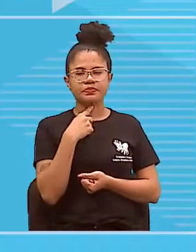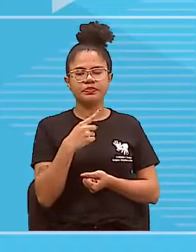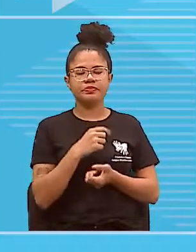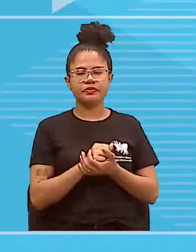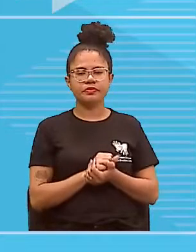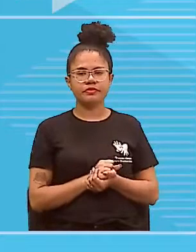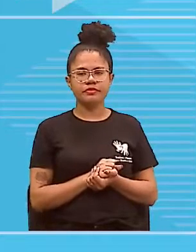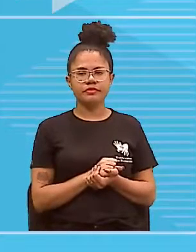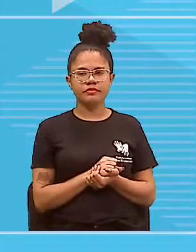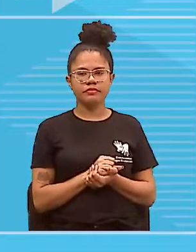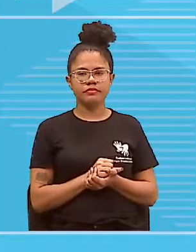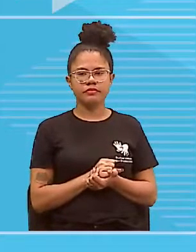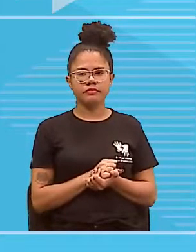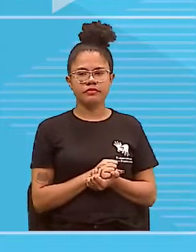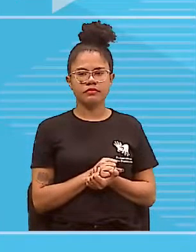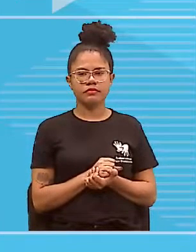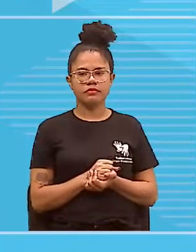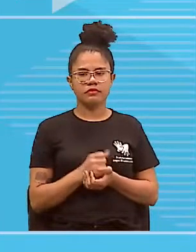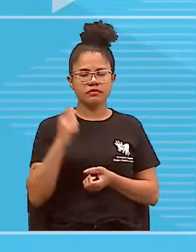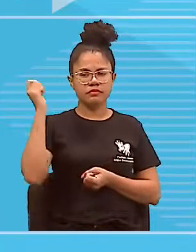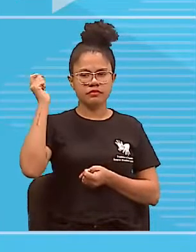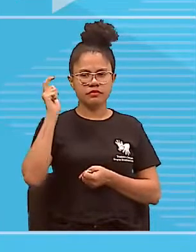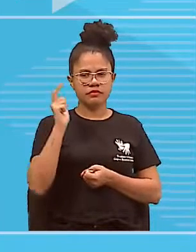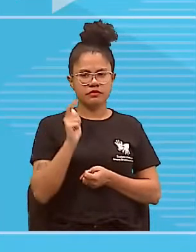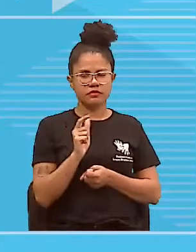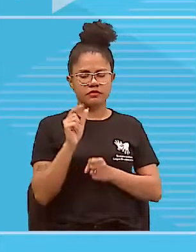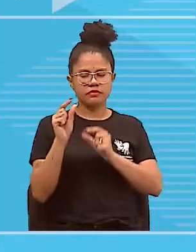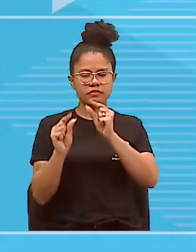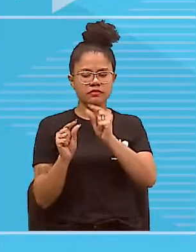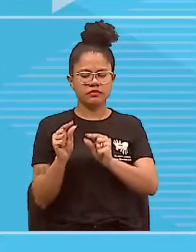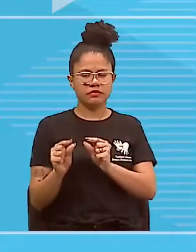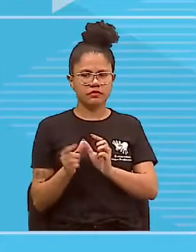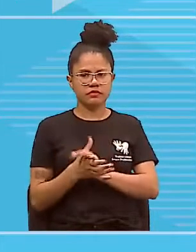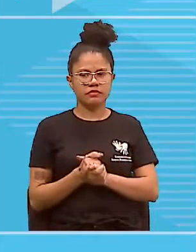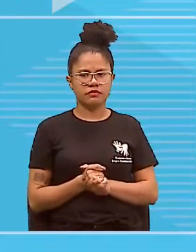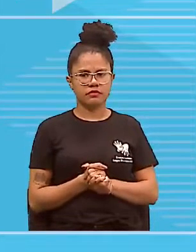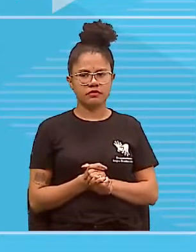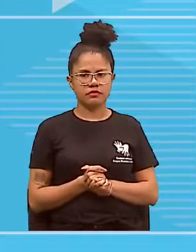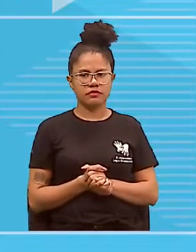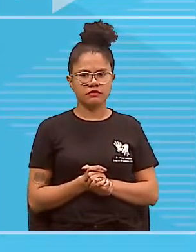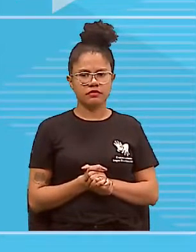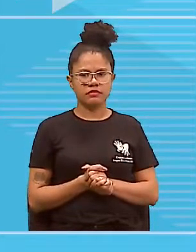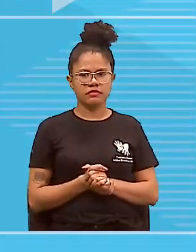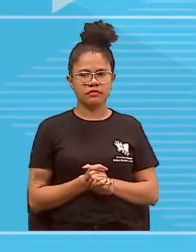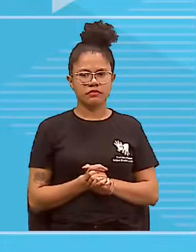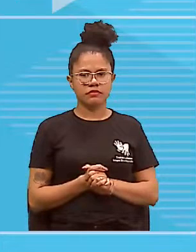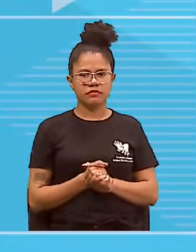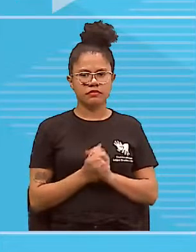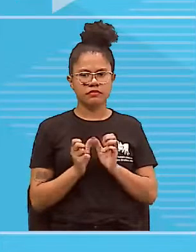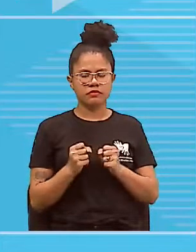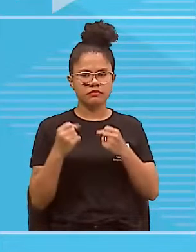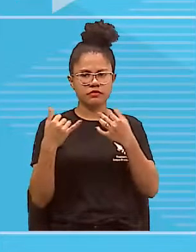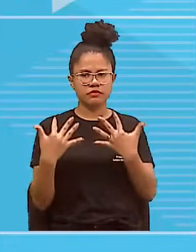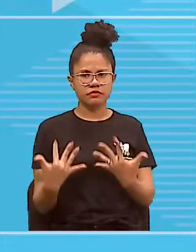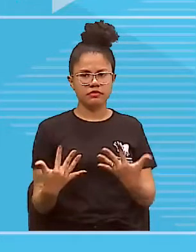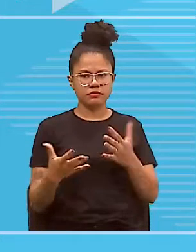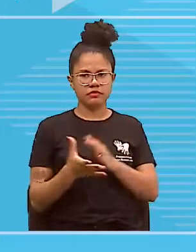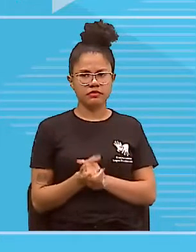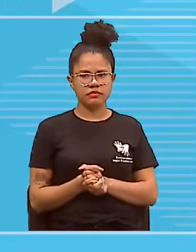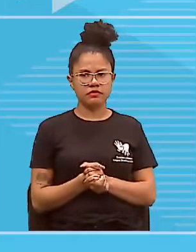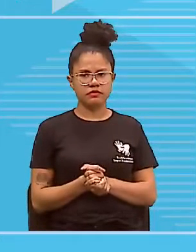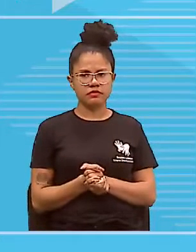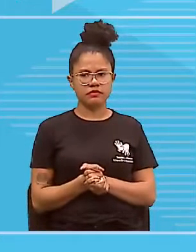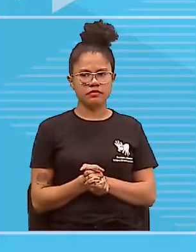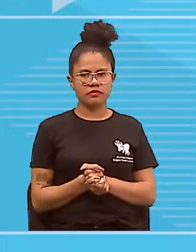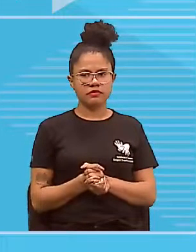luz ela sendo uma partícula Será que ela conseguiria explicar os fenômenos